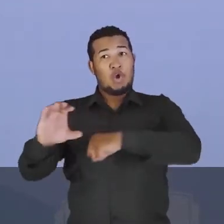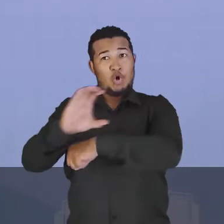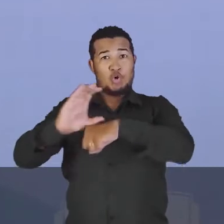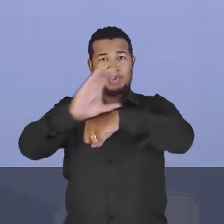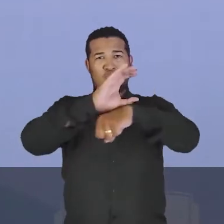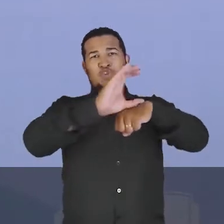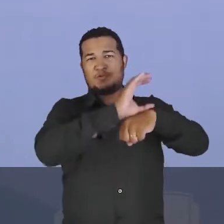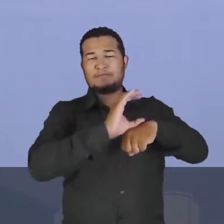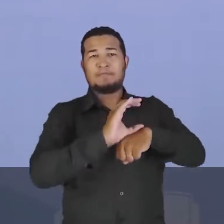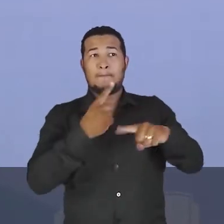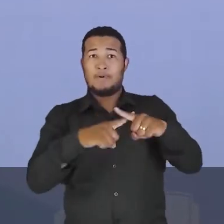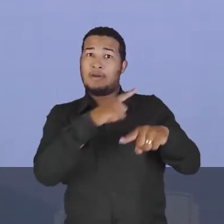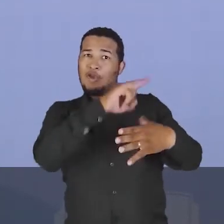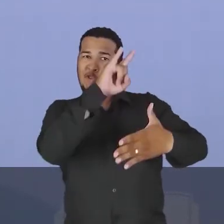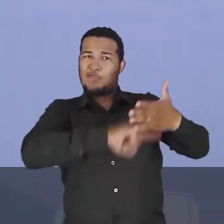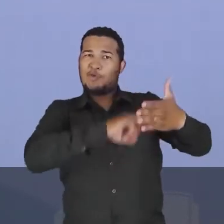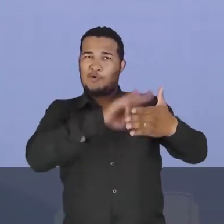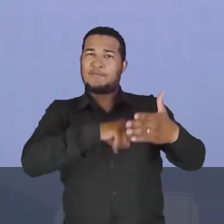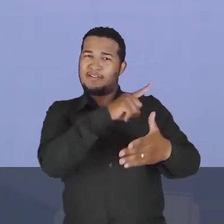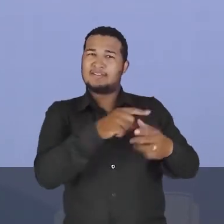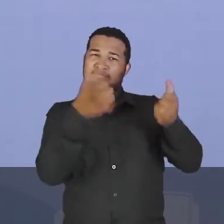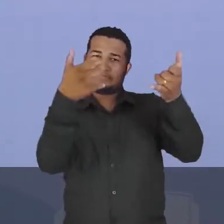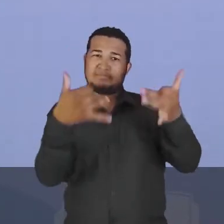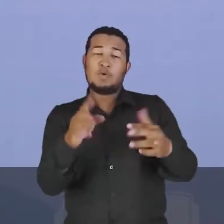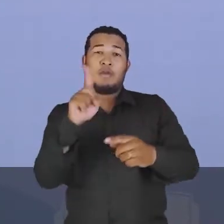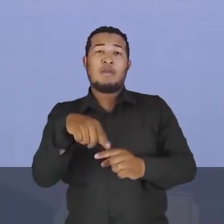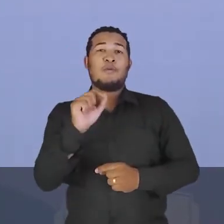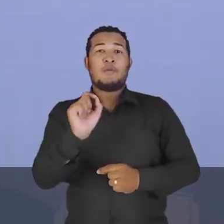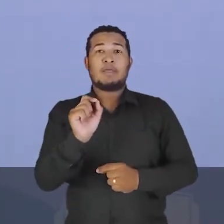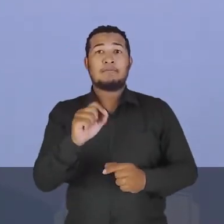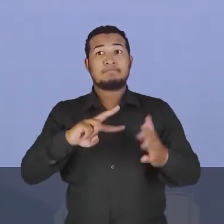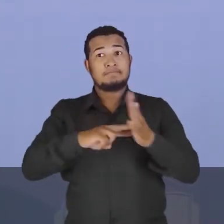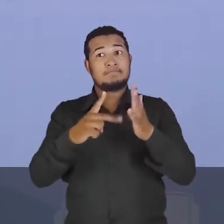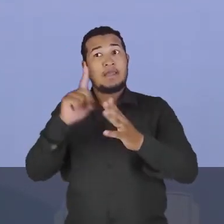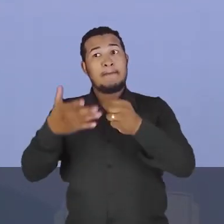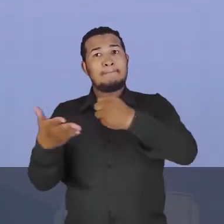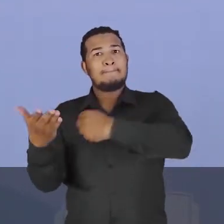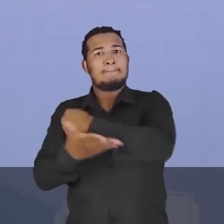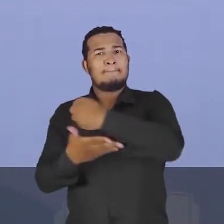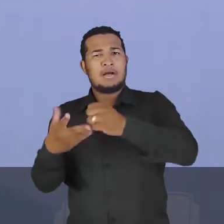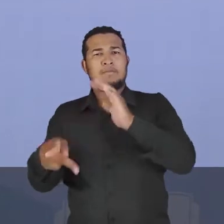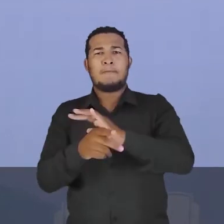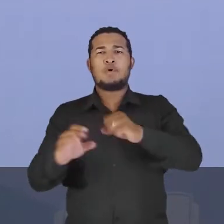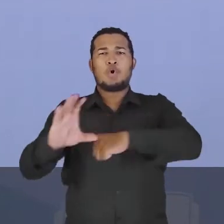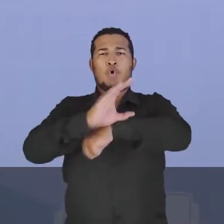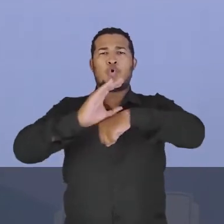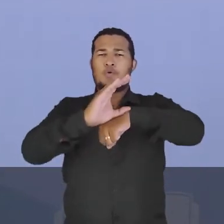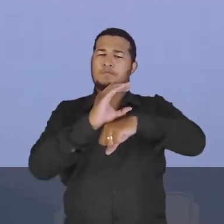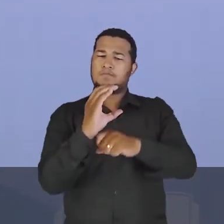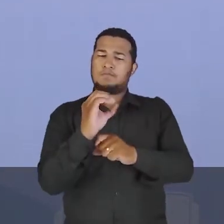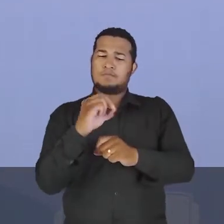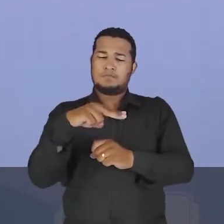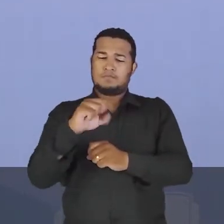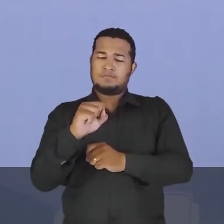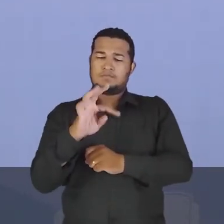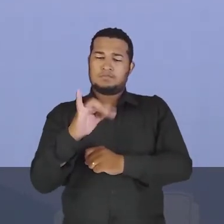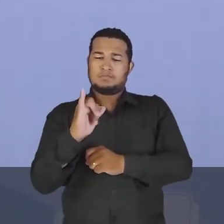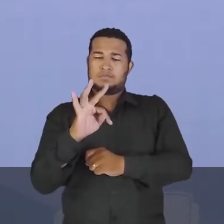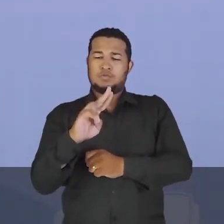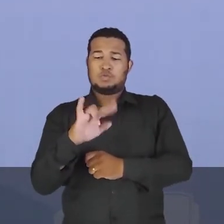constituições, né, porque esses documentos que nós citamos, eles serviram de base a várias constituições. Então, por exemplo, aqui esse